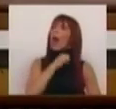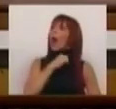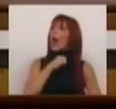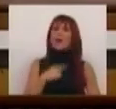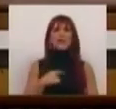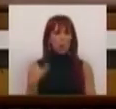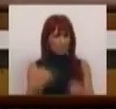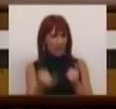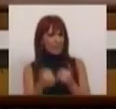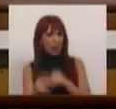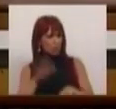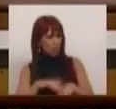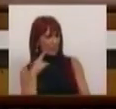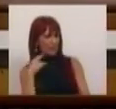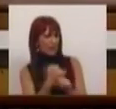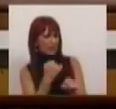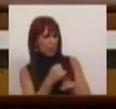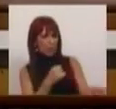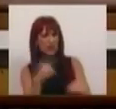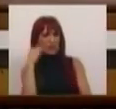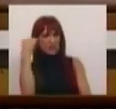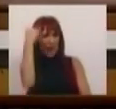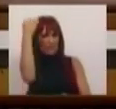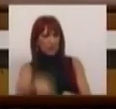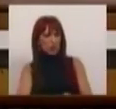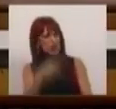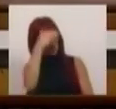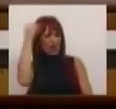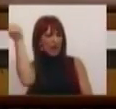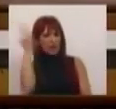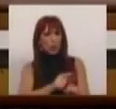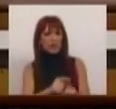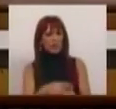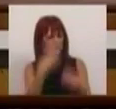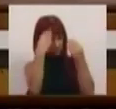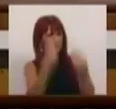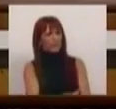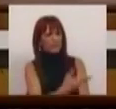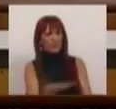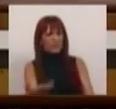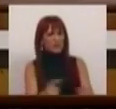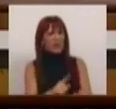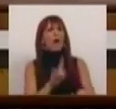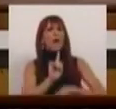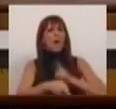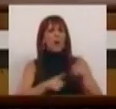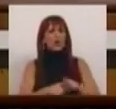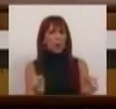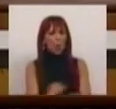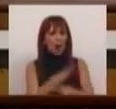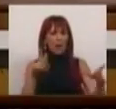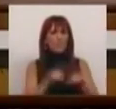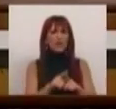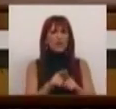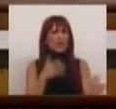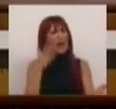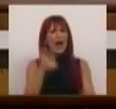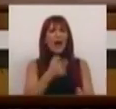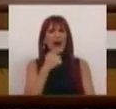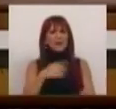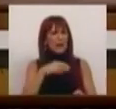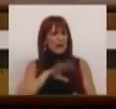as ameaças sobre o trabalho, em particular, esquecendo a indignidade que constitui o aumento explosivo